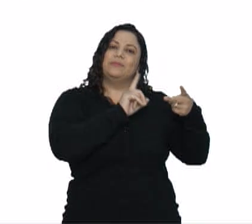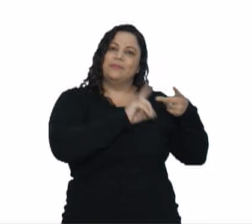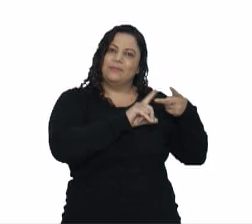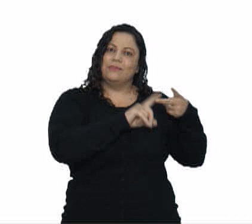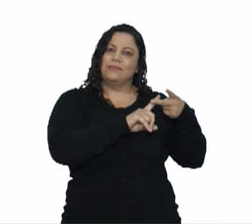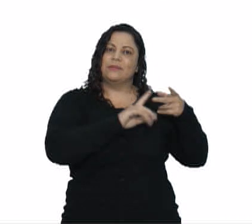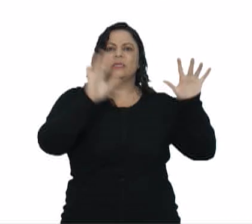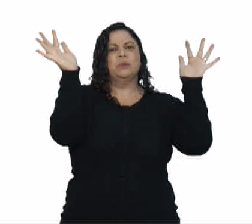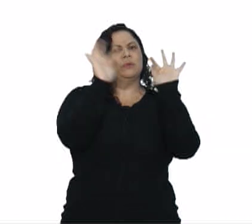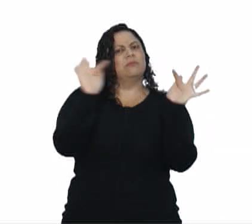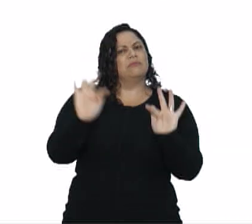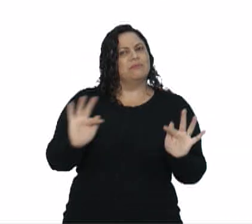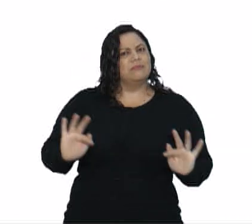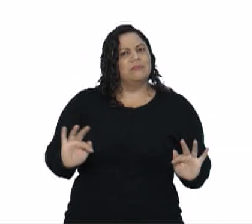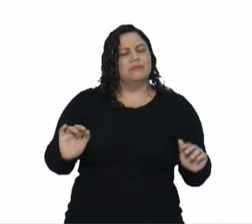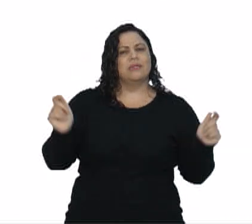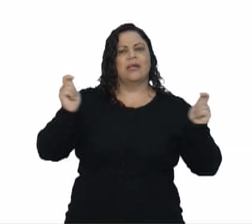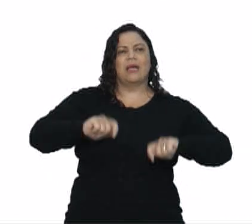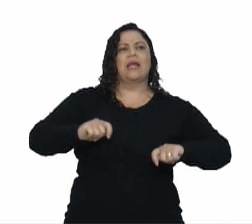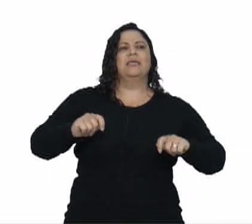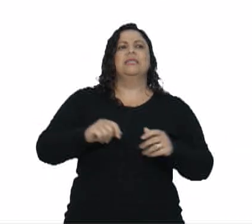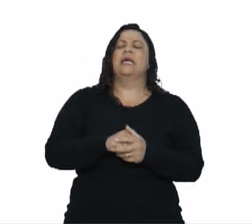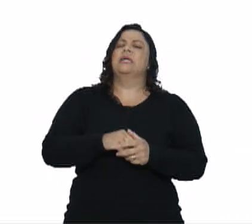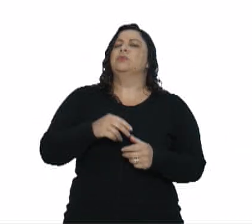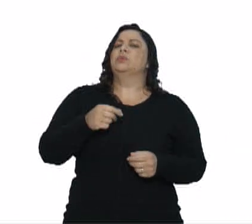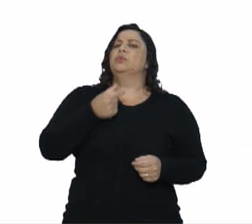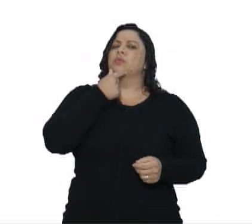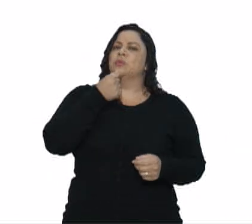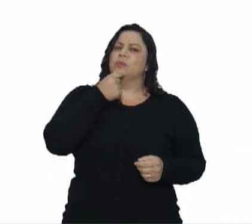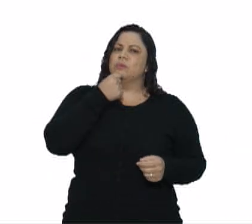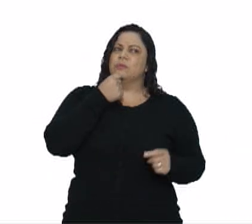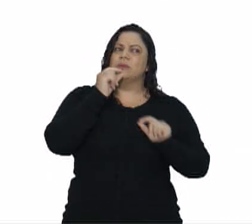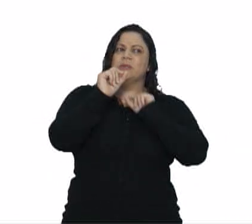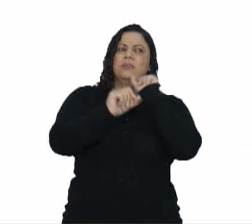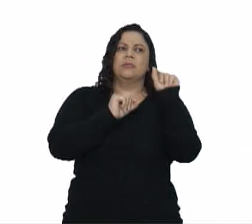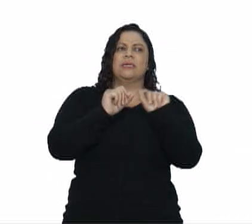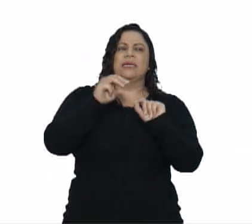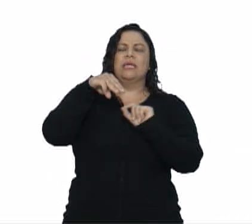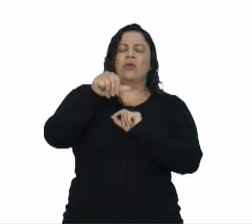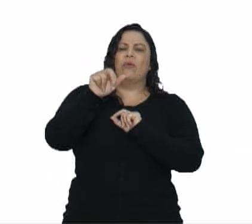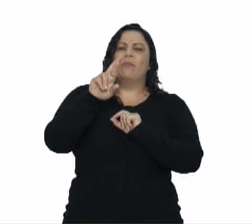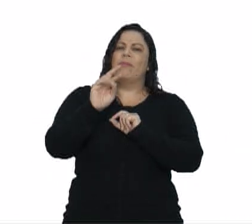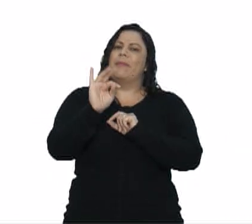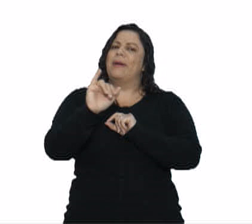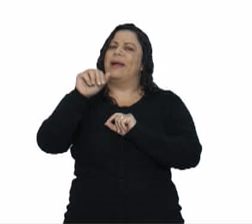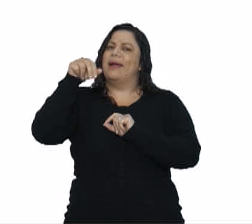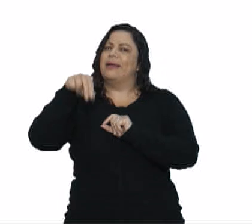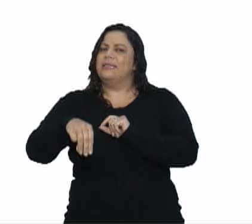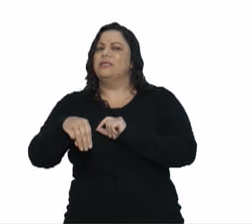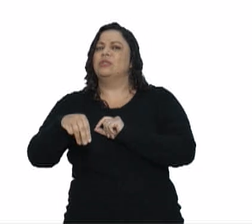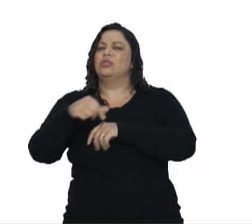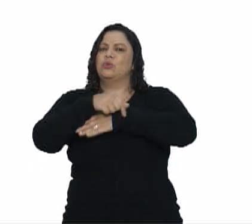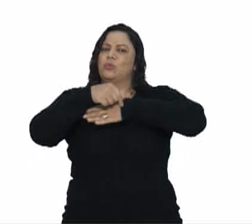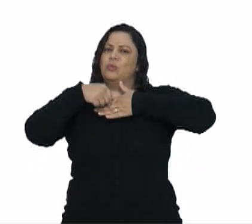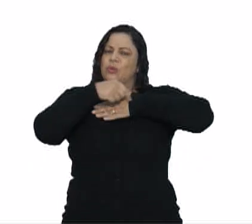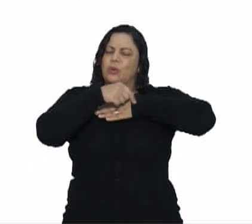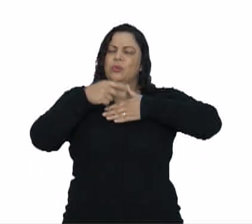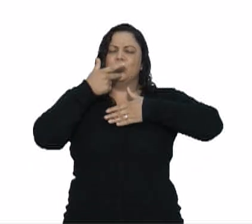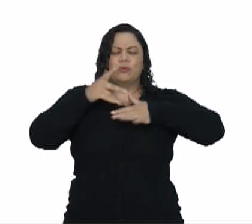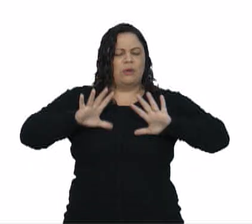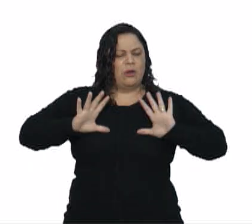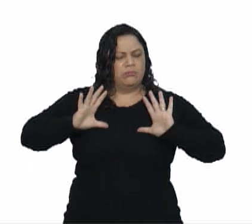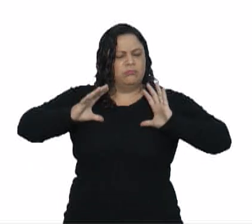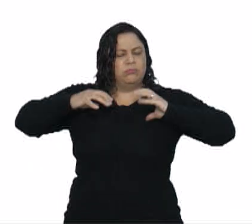da felicidade que o Martin Seligman traz é o engajamento. O que que é isso?